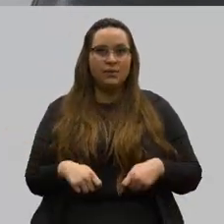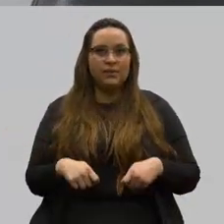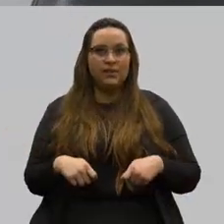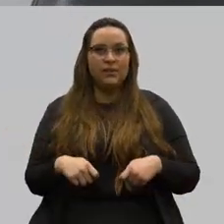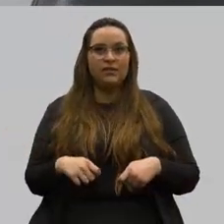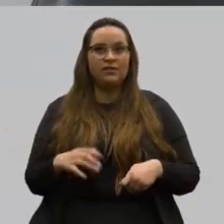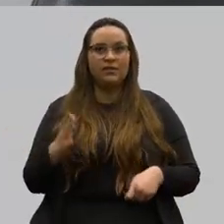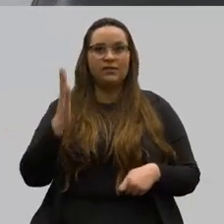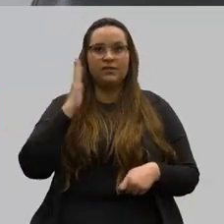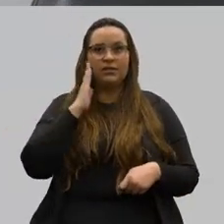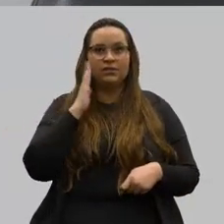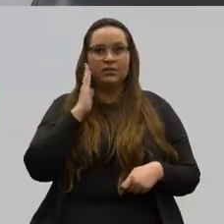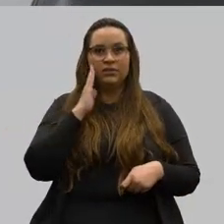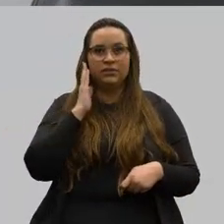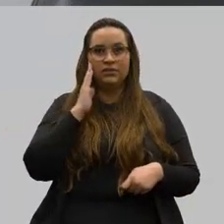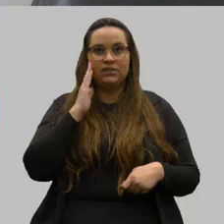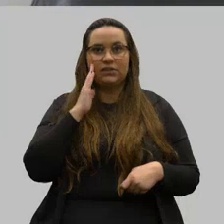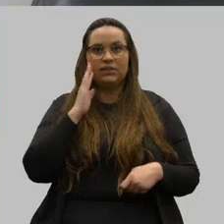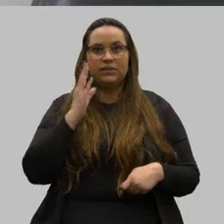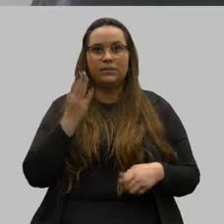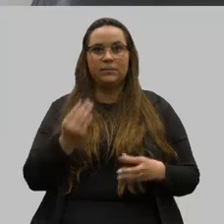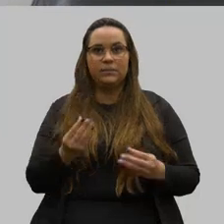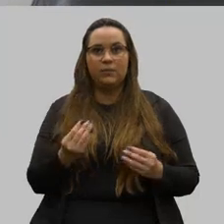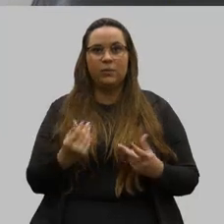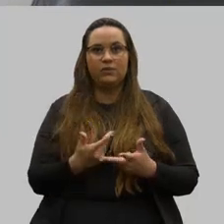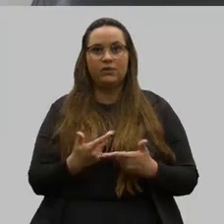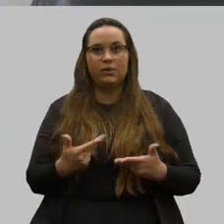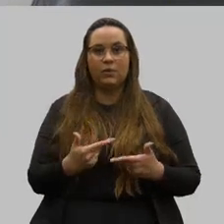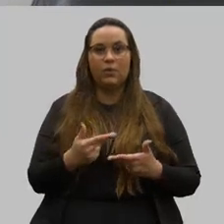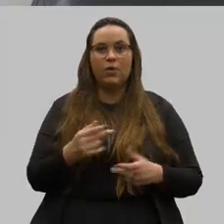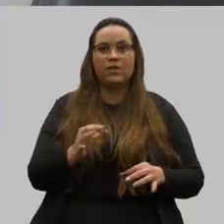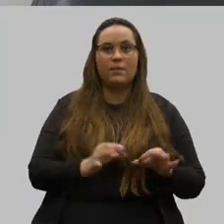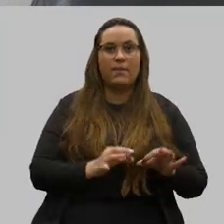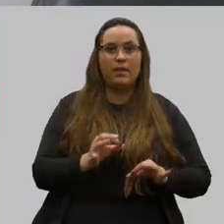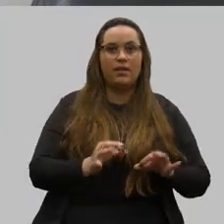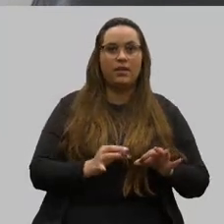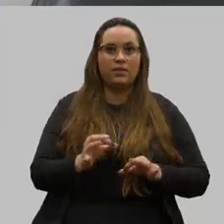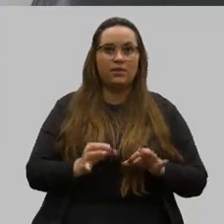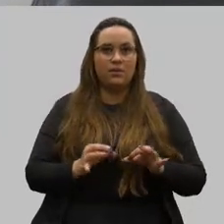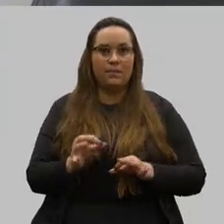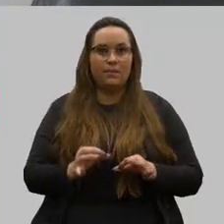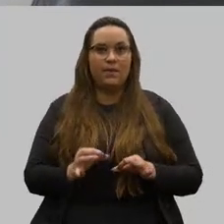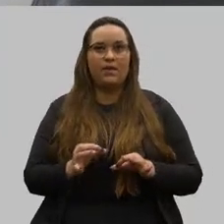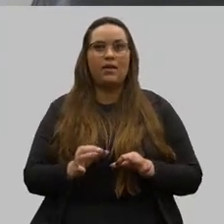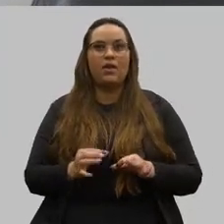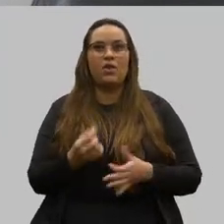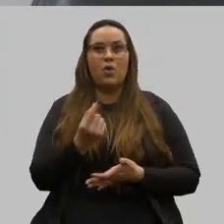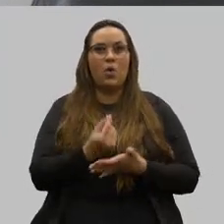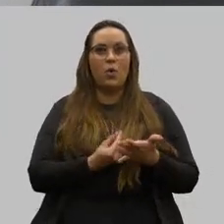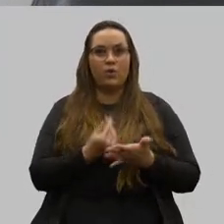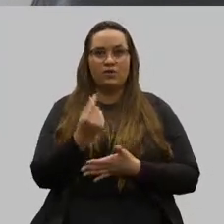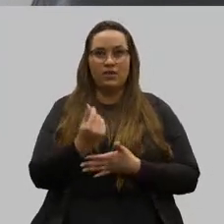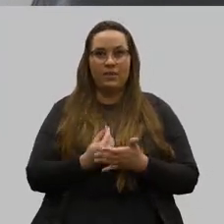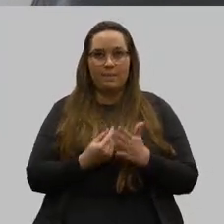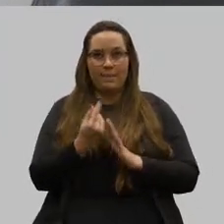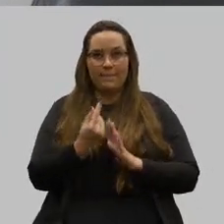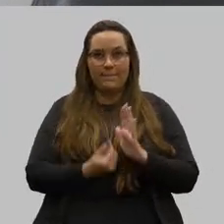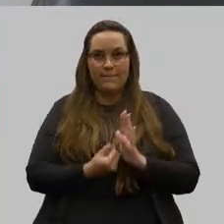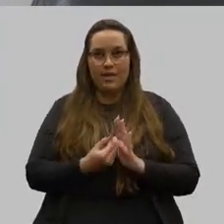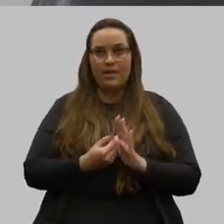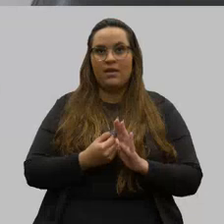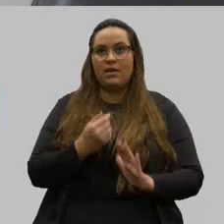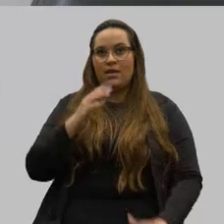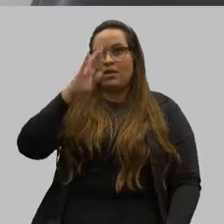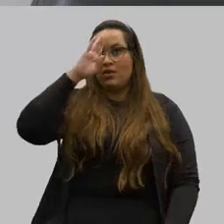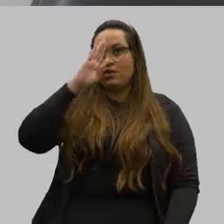gente sabe que se esbarra muitas vezes em critérios de planejamento de orçamento que não tão Dire eh de forma direta